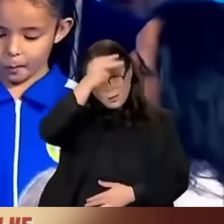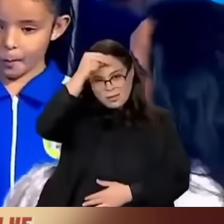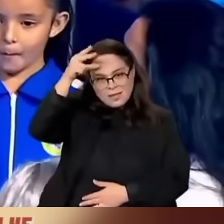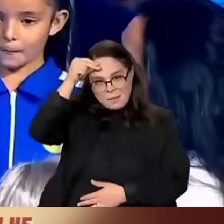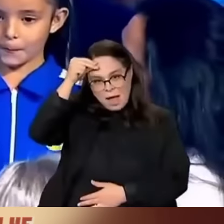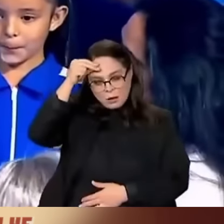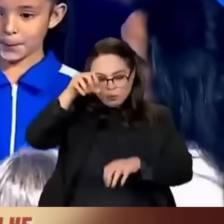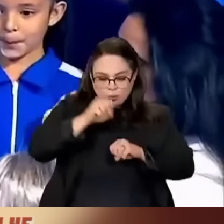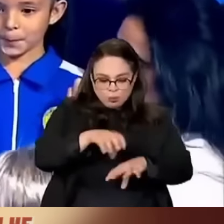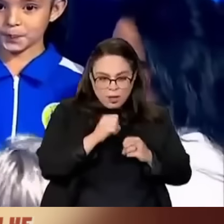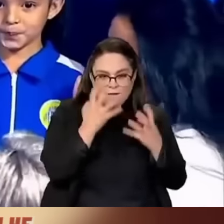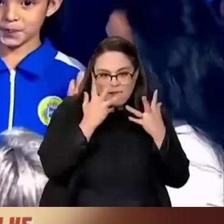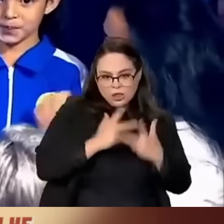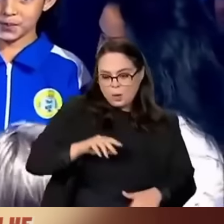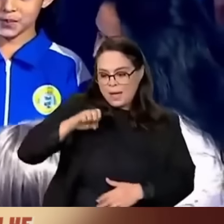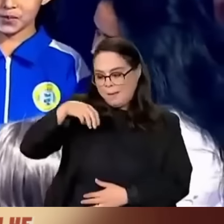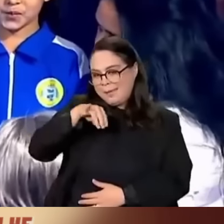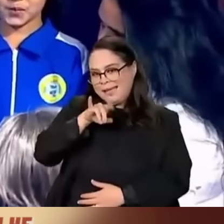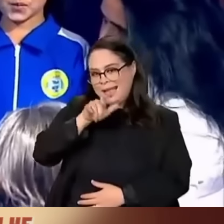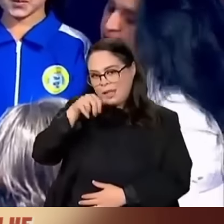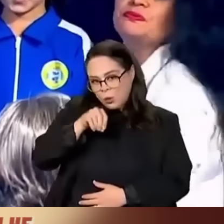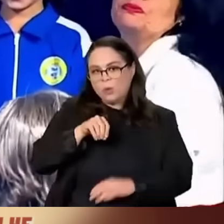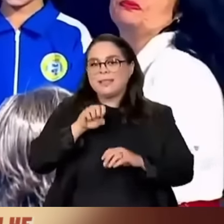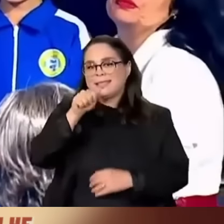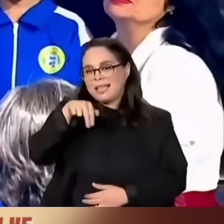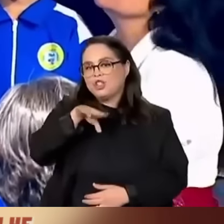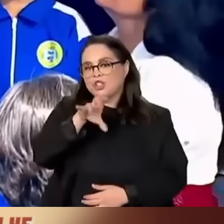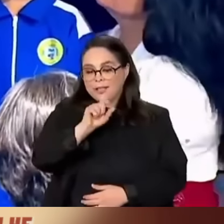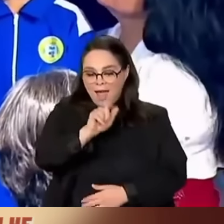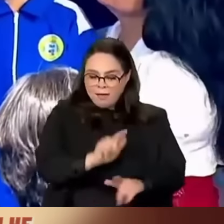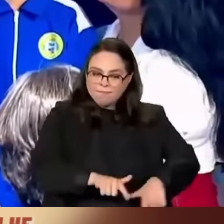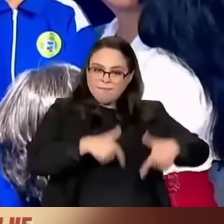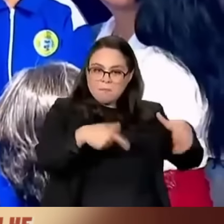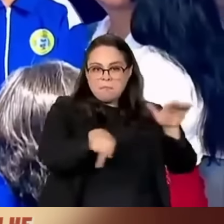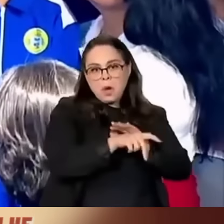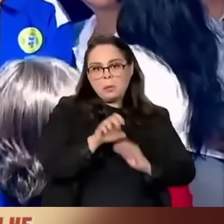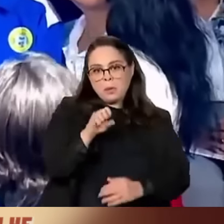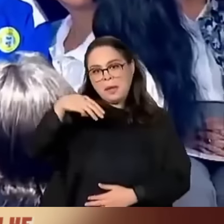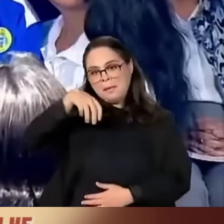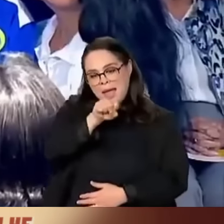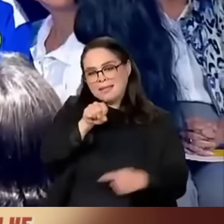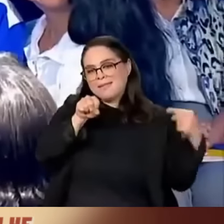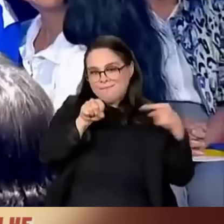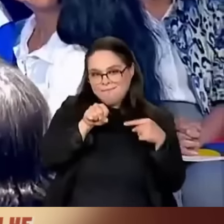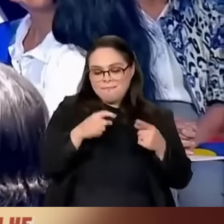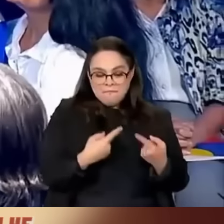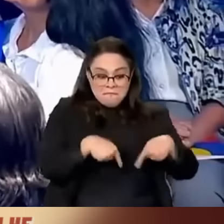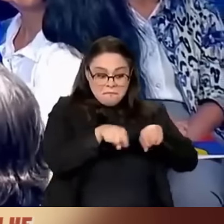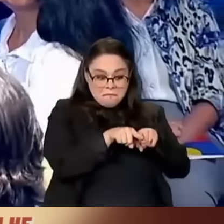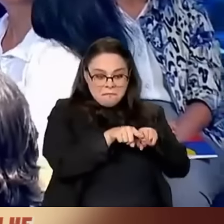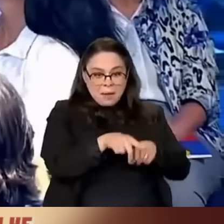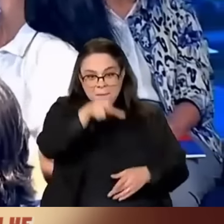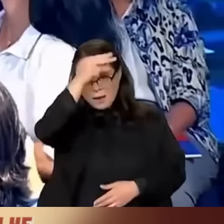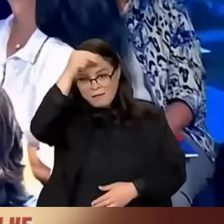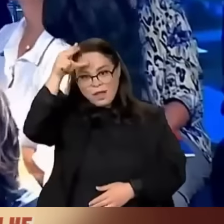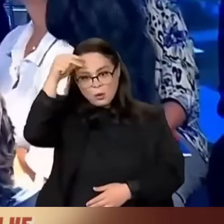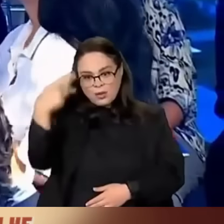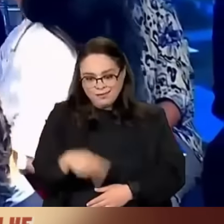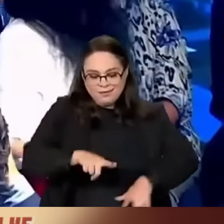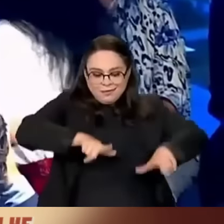de Educação Infantil Emiliano Sanches é uma iniciativa da EMS em parceria com a Prefeitura